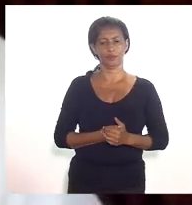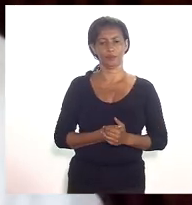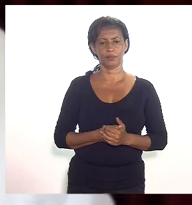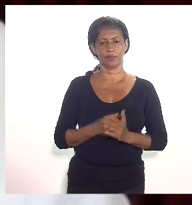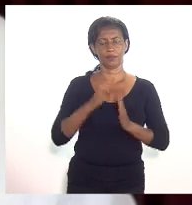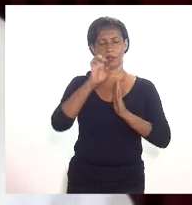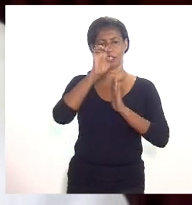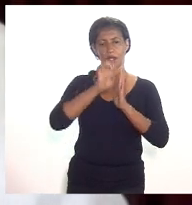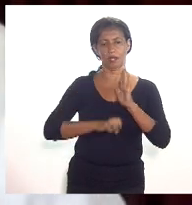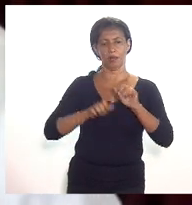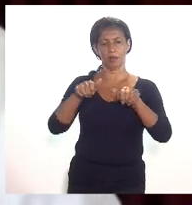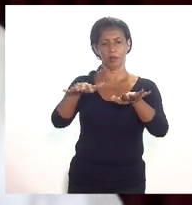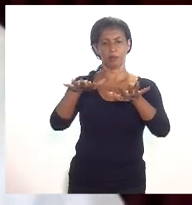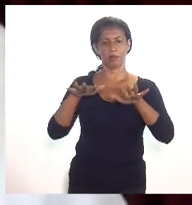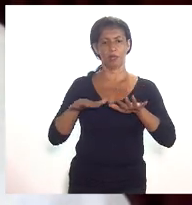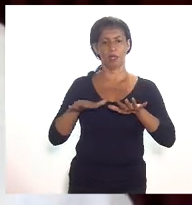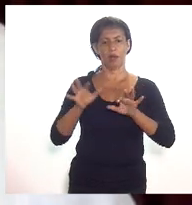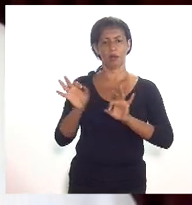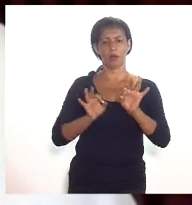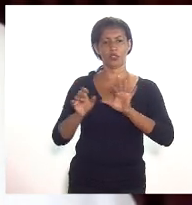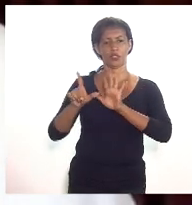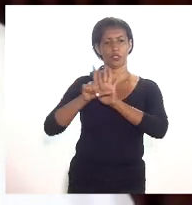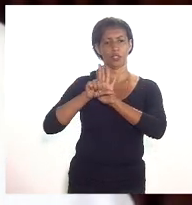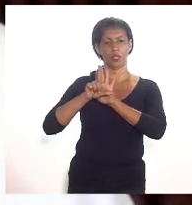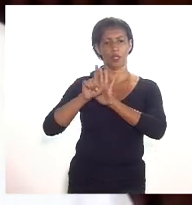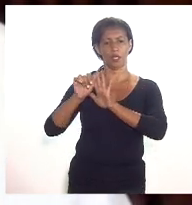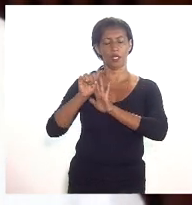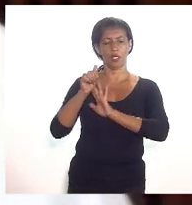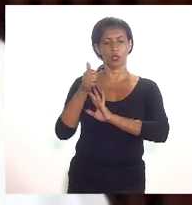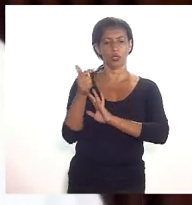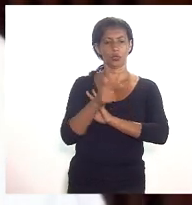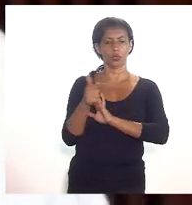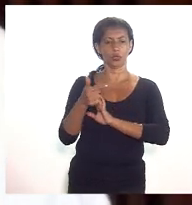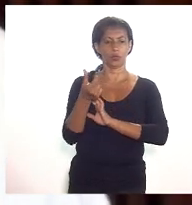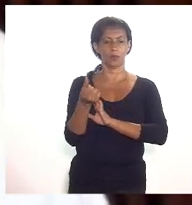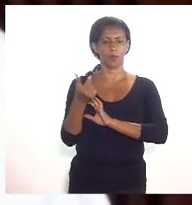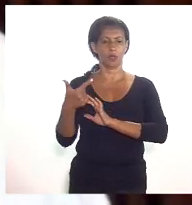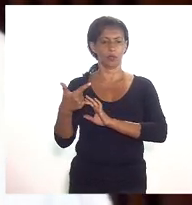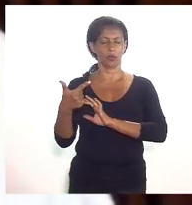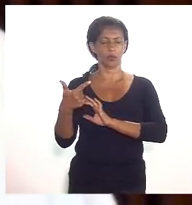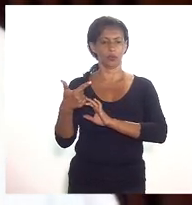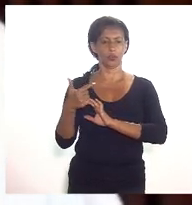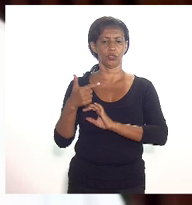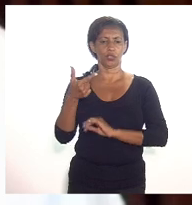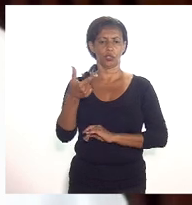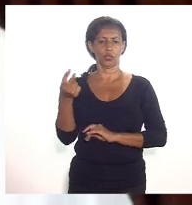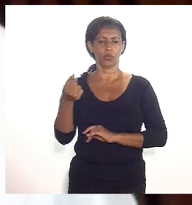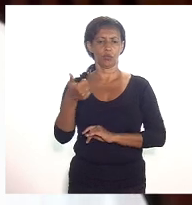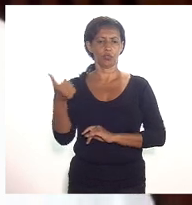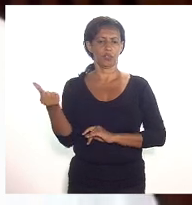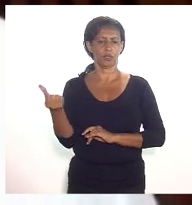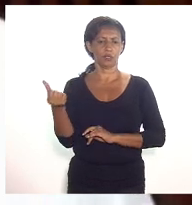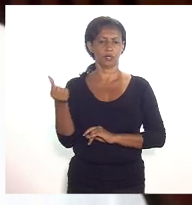Emendas de plenário ao projeto de lei 2262-2016, autoria do deputado Rosenberg Reis.